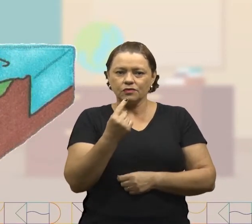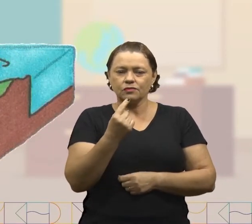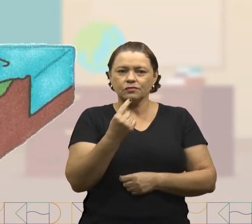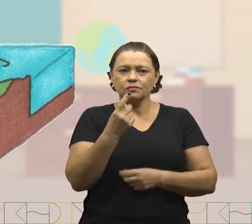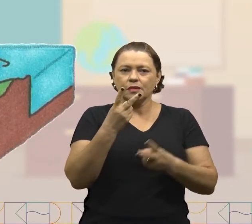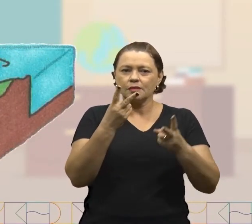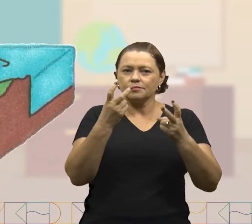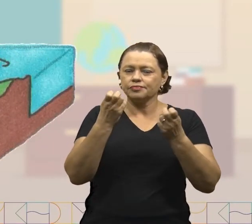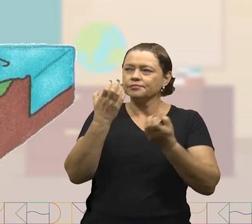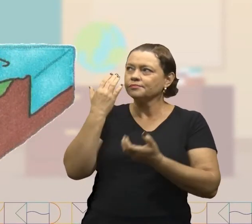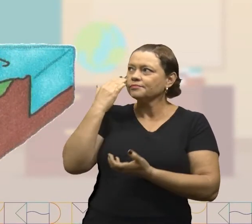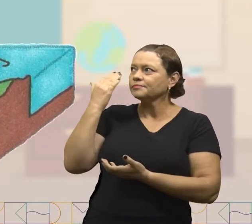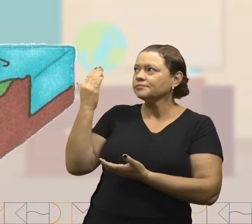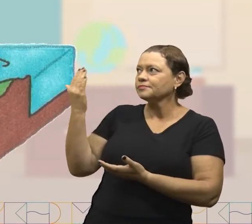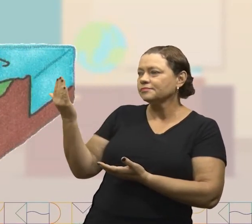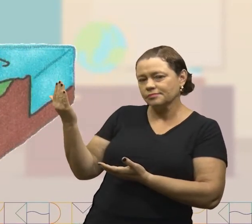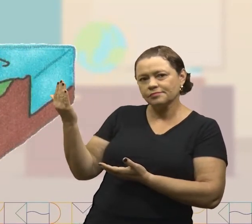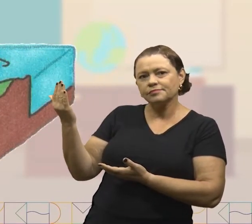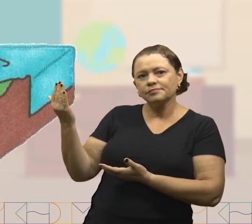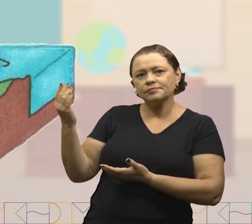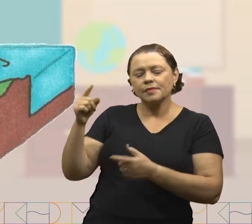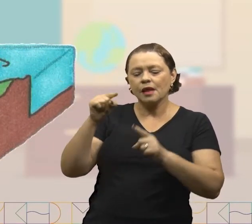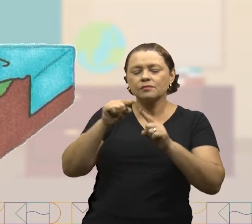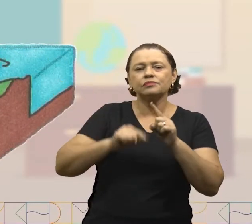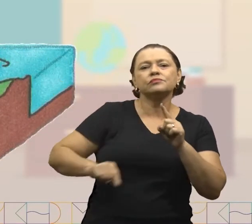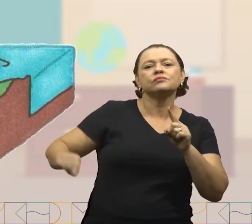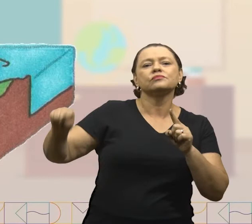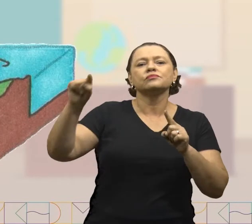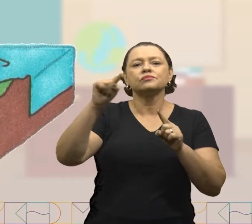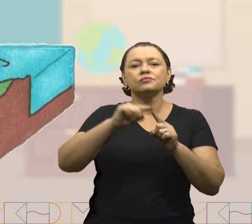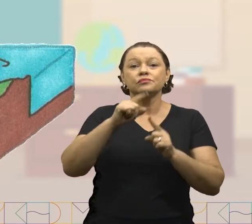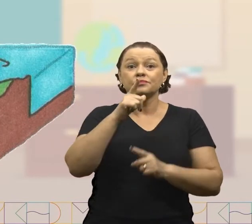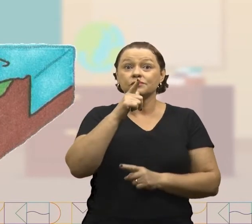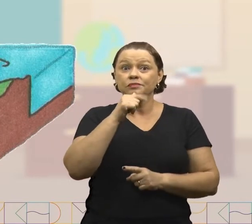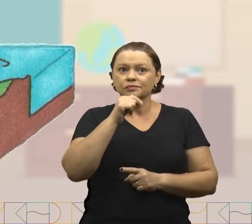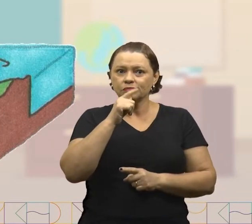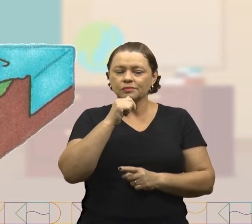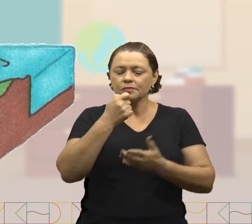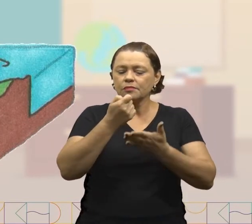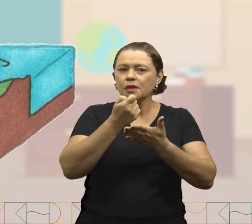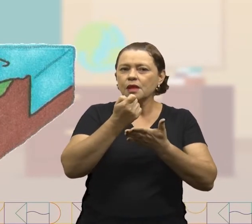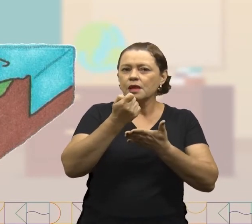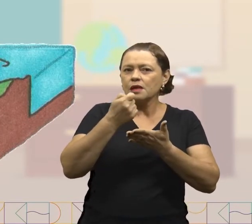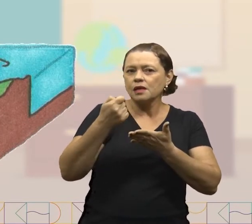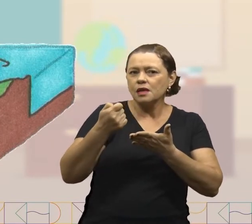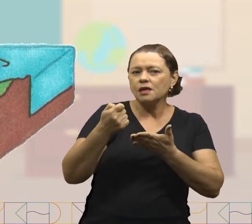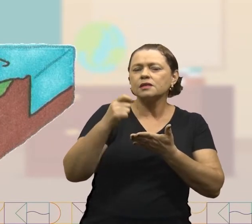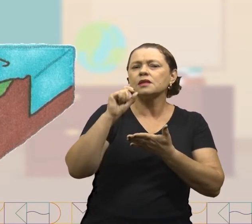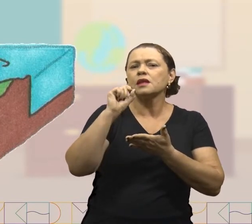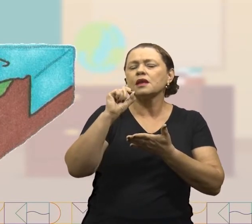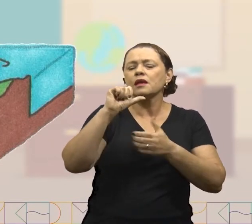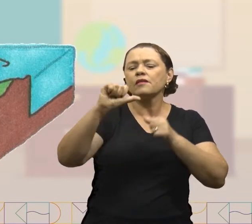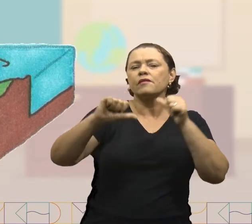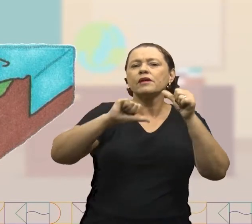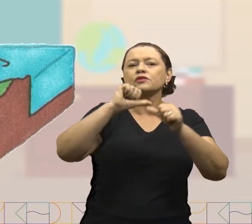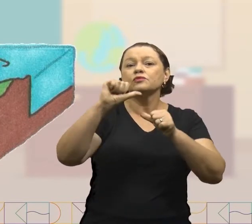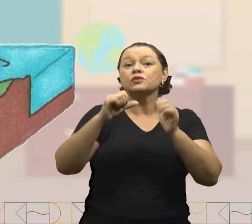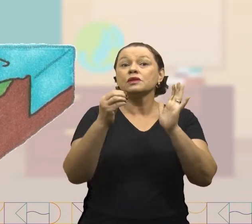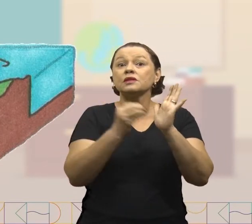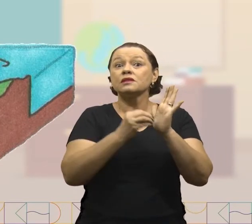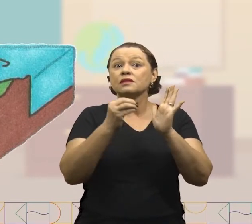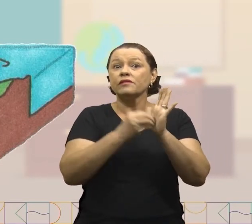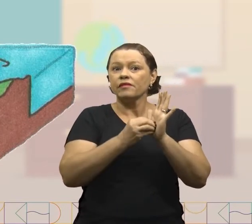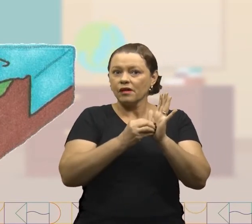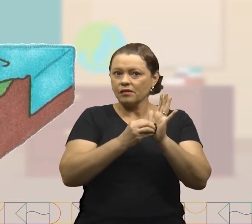a imagem referente ao ciclo da água. Escreva nos retângulos as mudanças de estado da água.